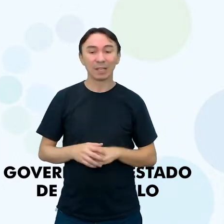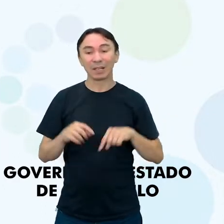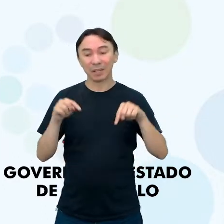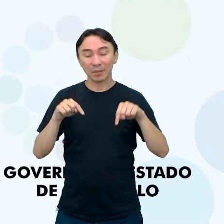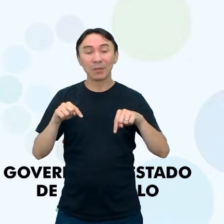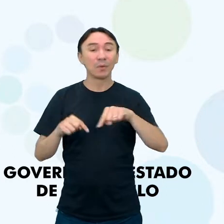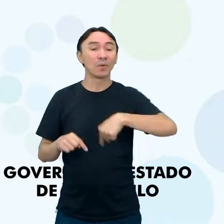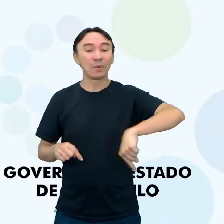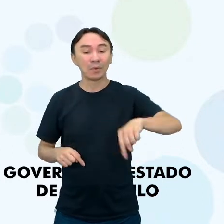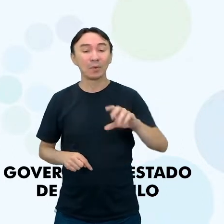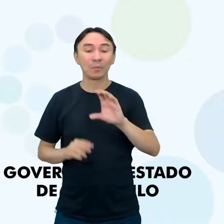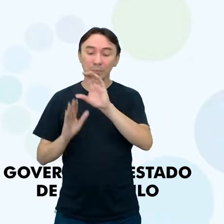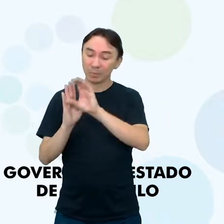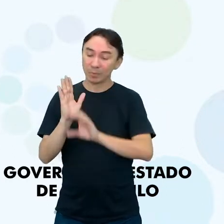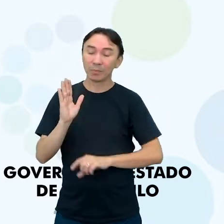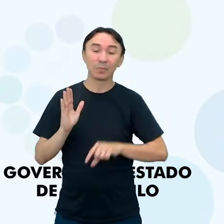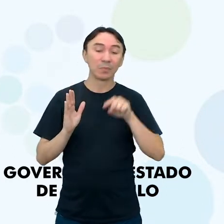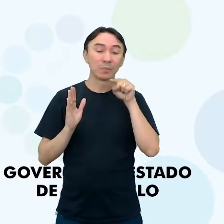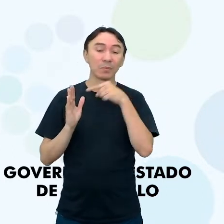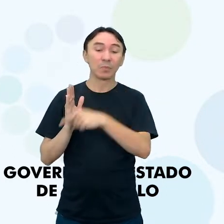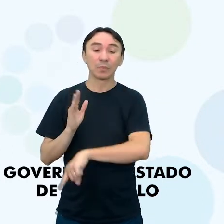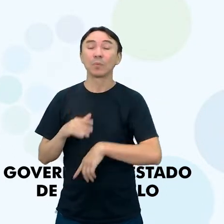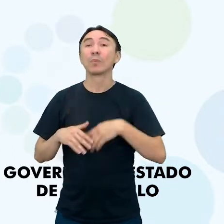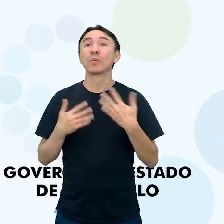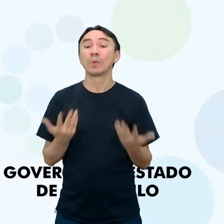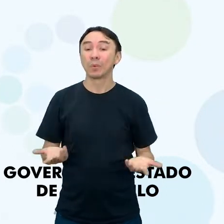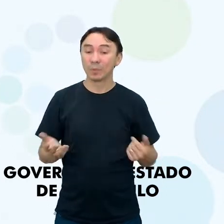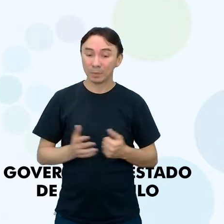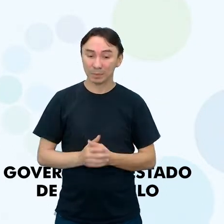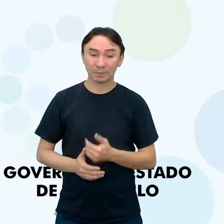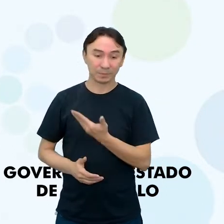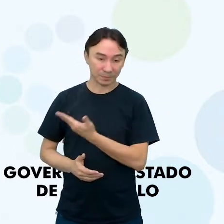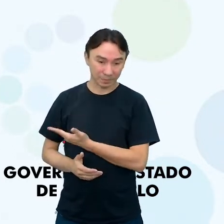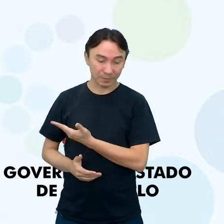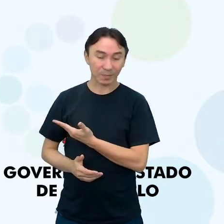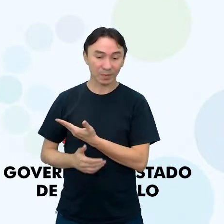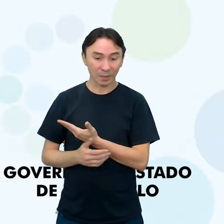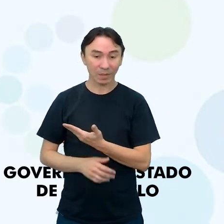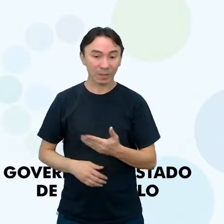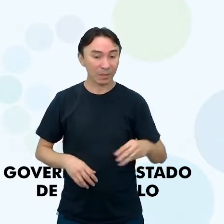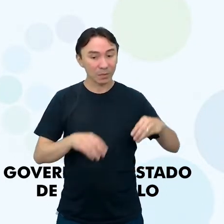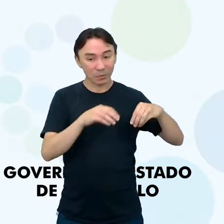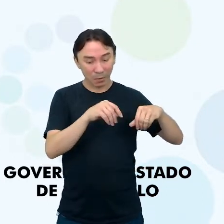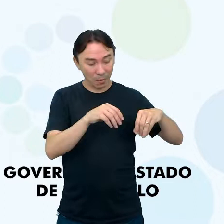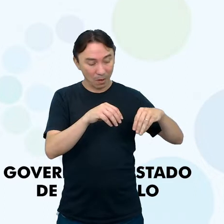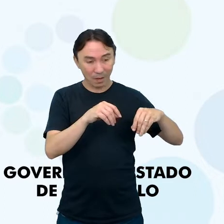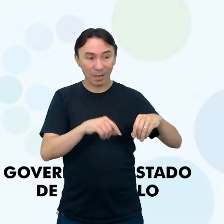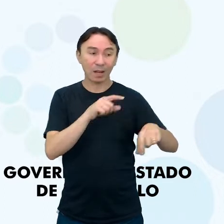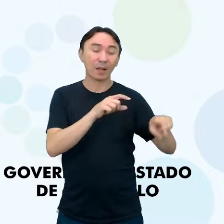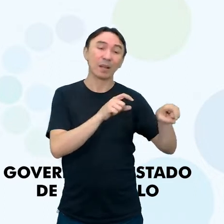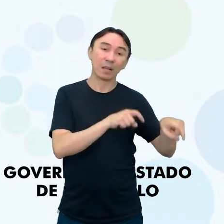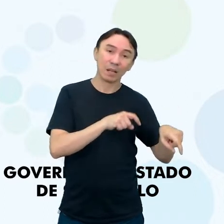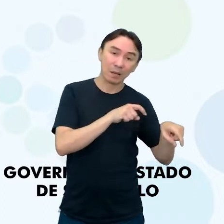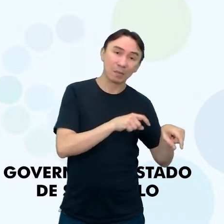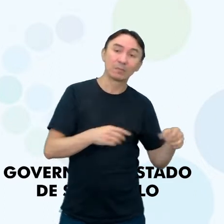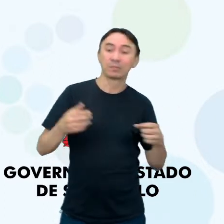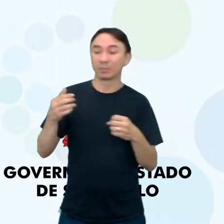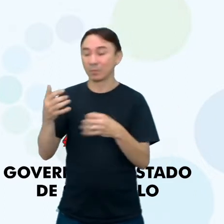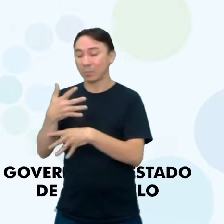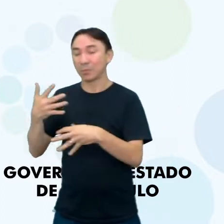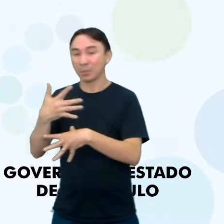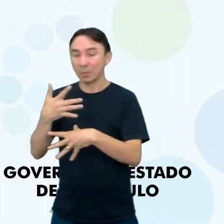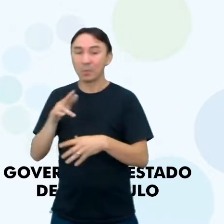que a gente está. Então, o nosso aprofundamento é a cultura do solo do campo à cidade, na